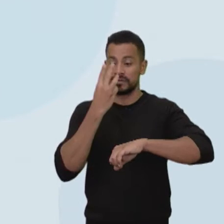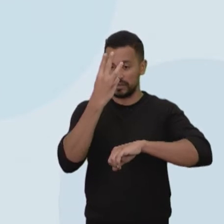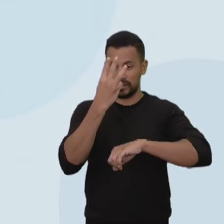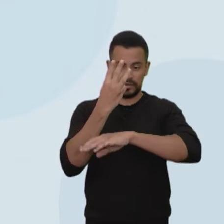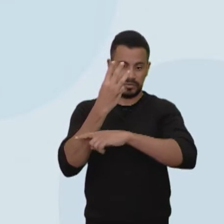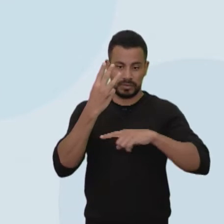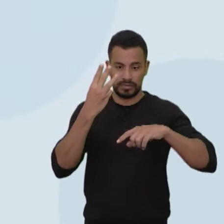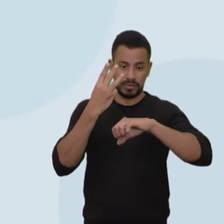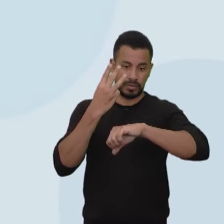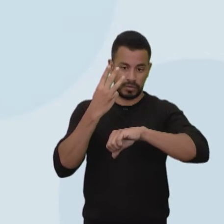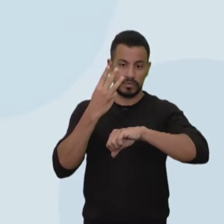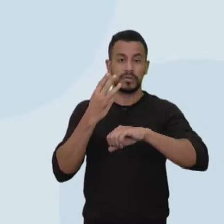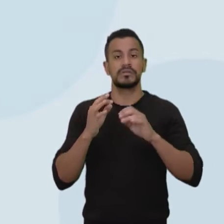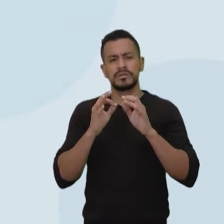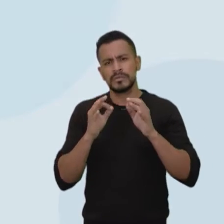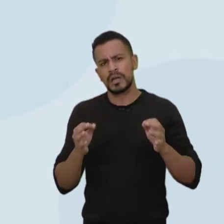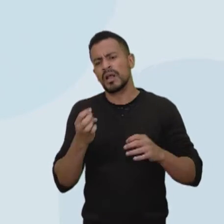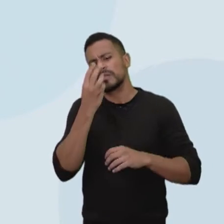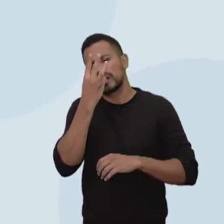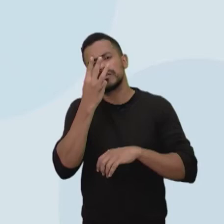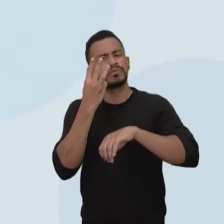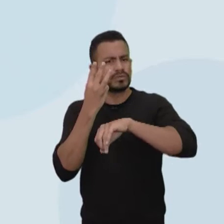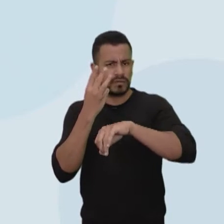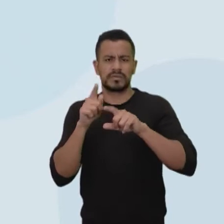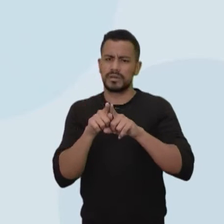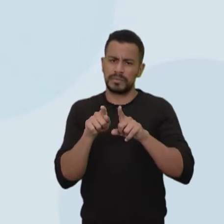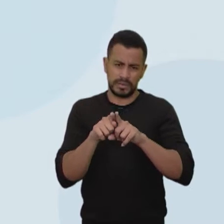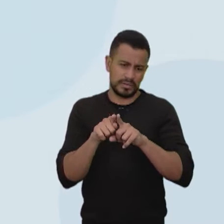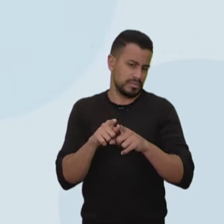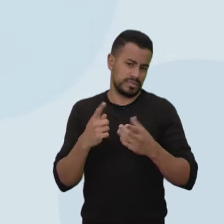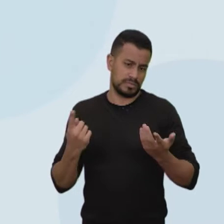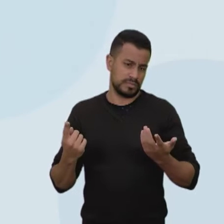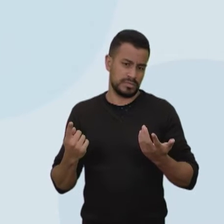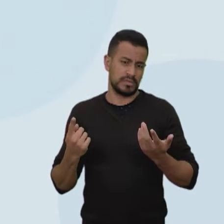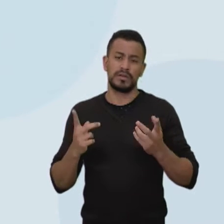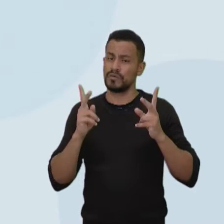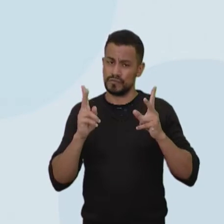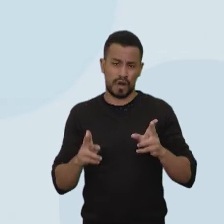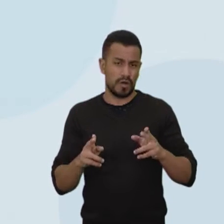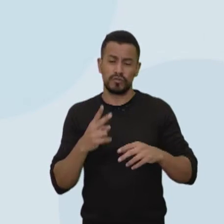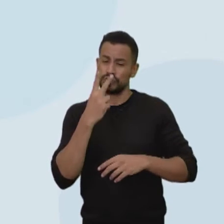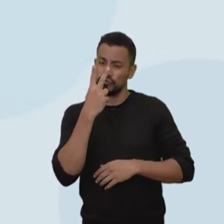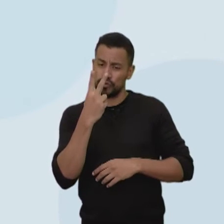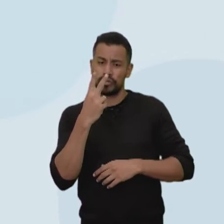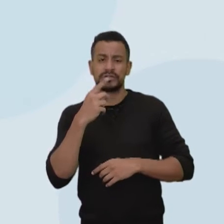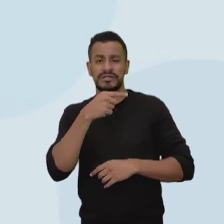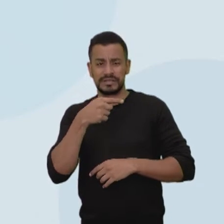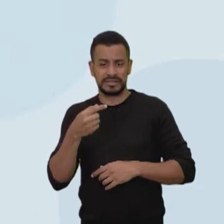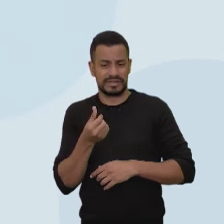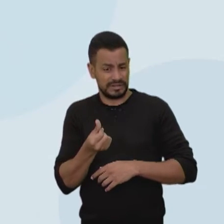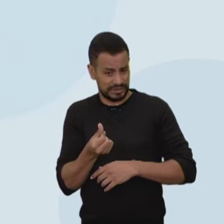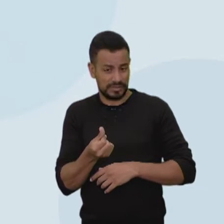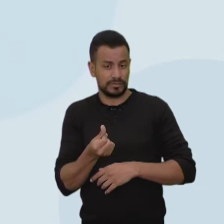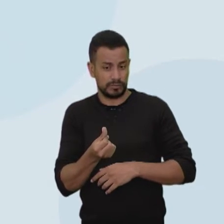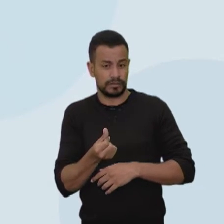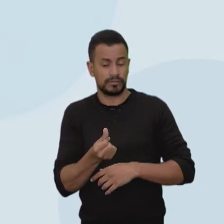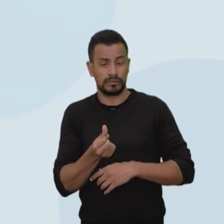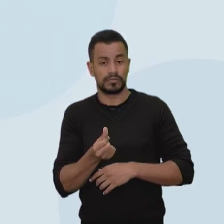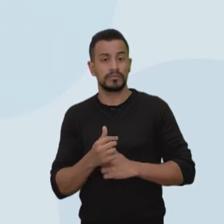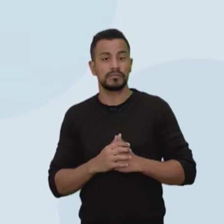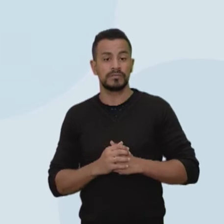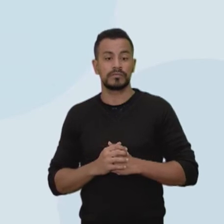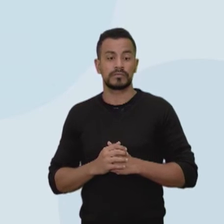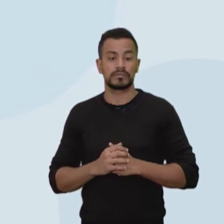Se você simplificar 3 por 9, também vai dar 1/3, que nem o 2 sextos. Ah, tá, entendi. Então,